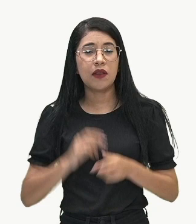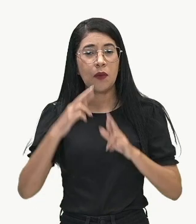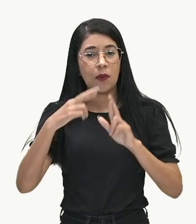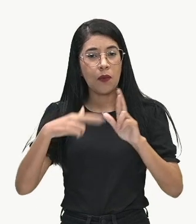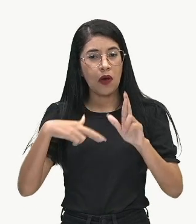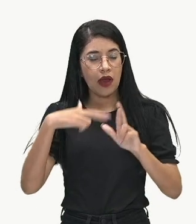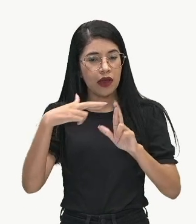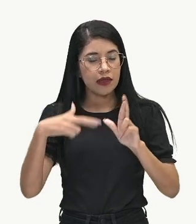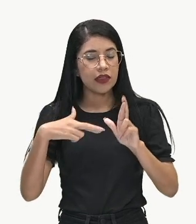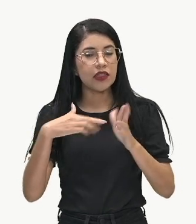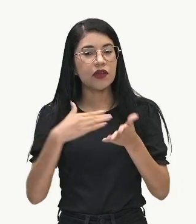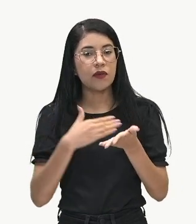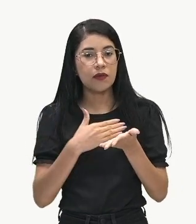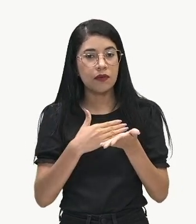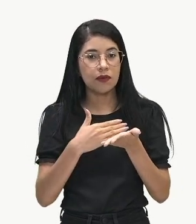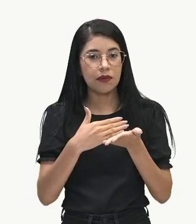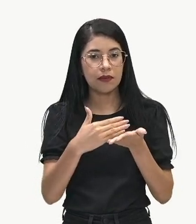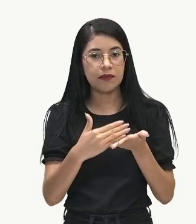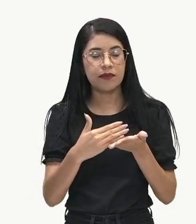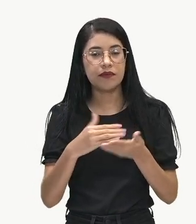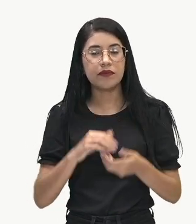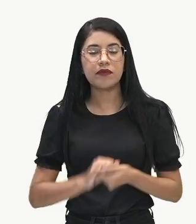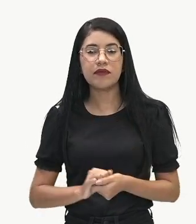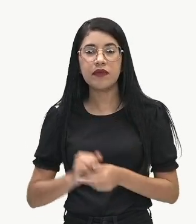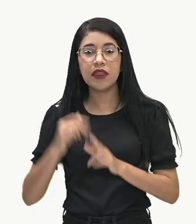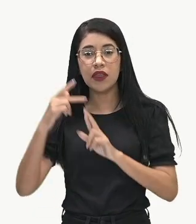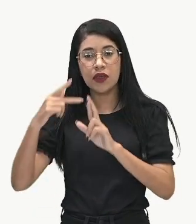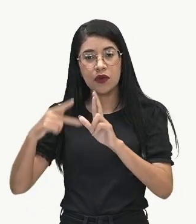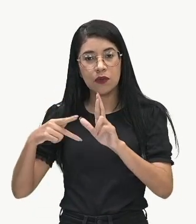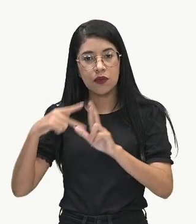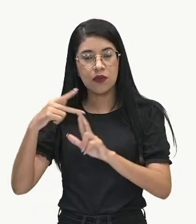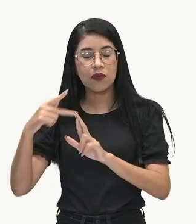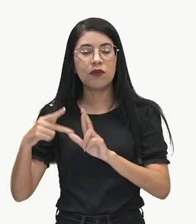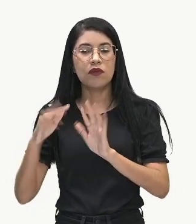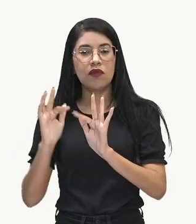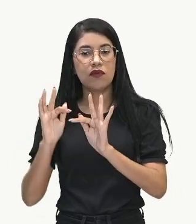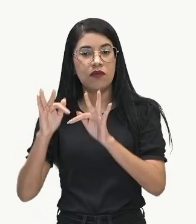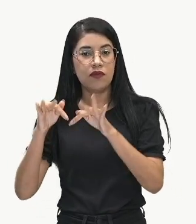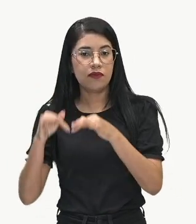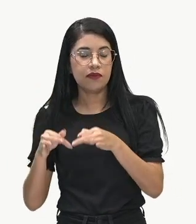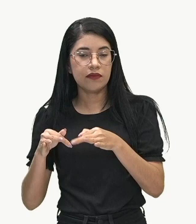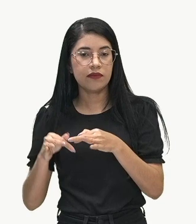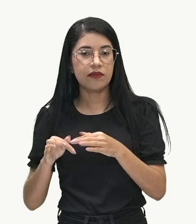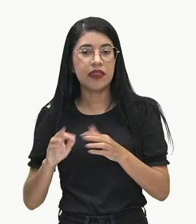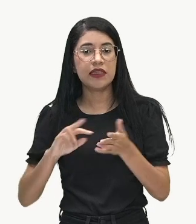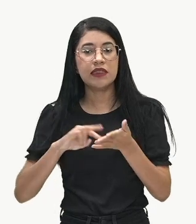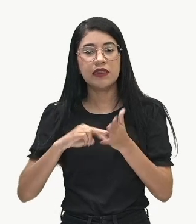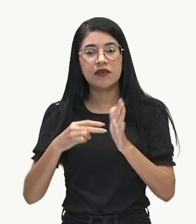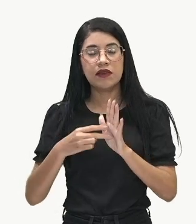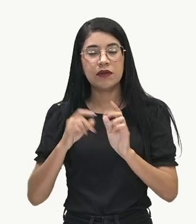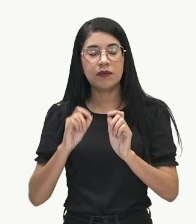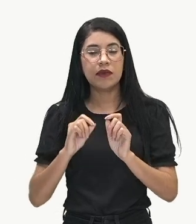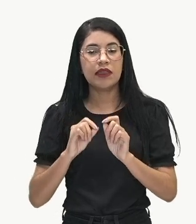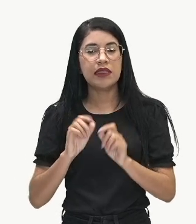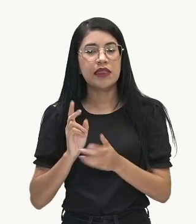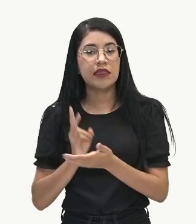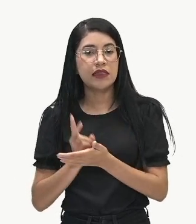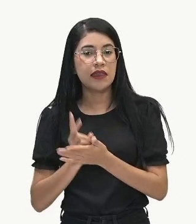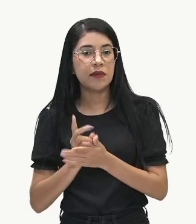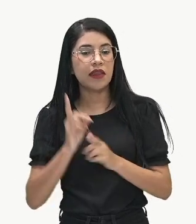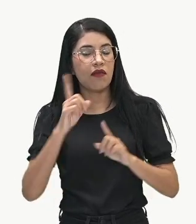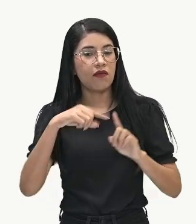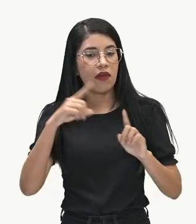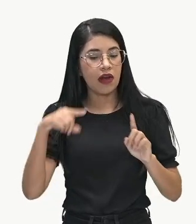início da reação e o produto é o final da reação. Então, sempre que eu tiver variação, vai ser o